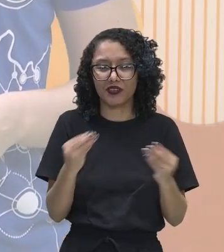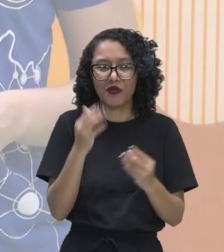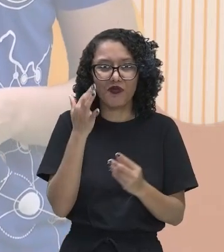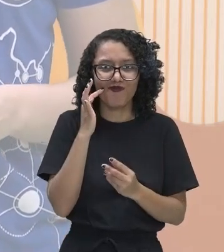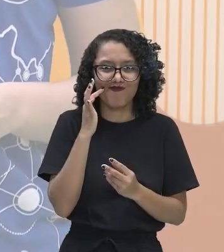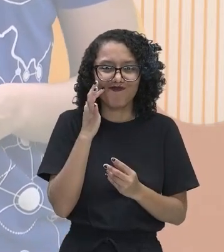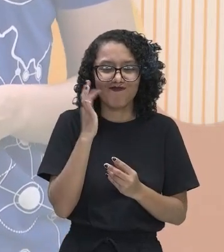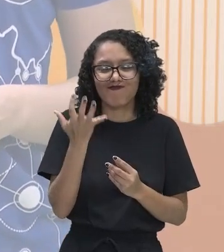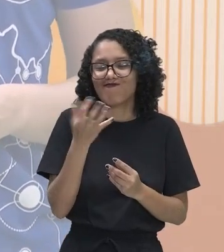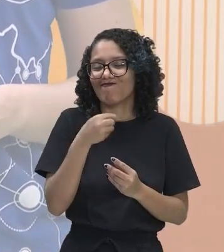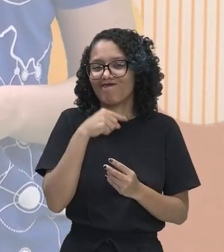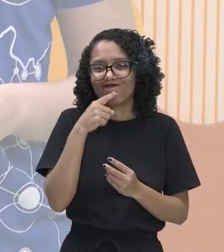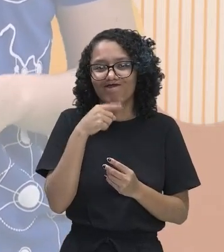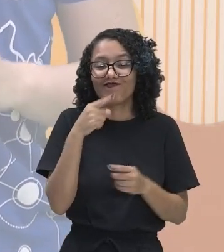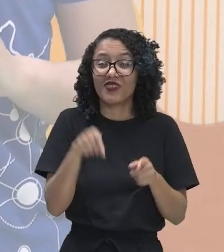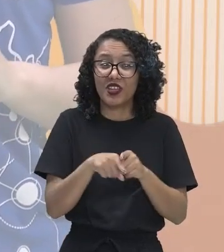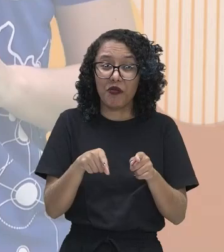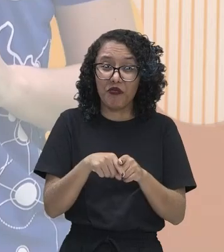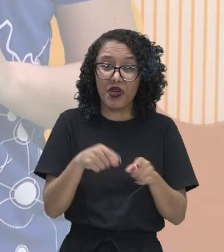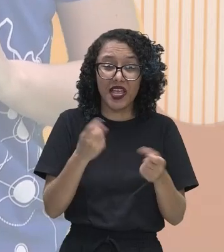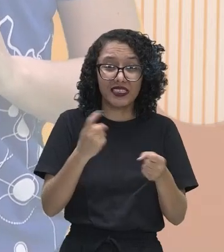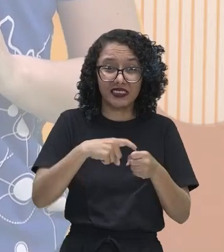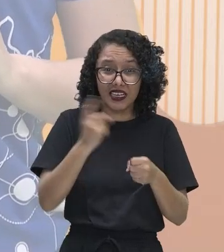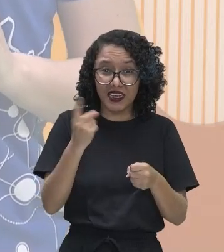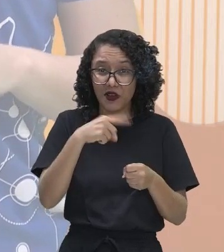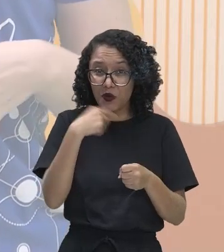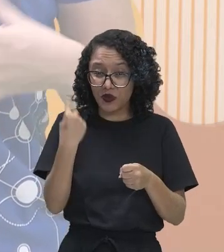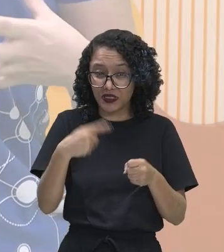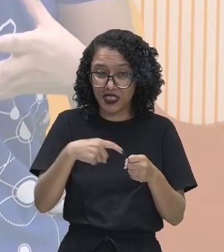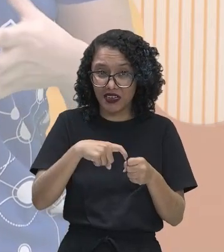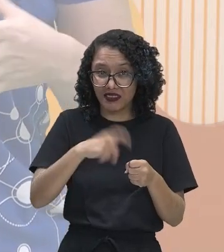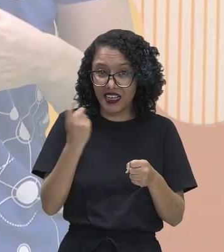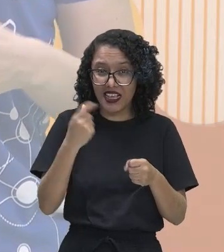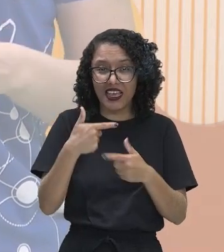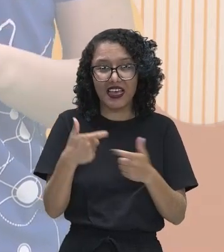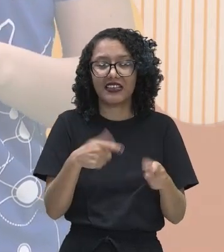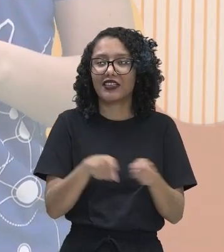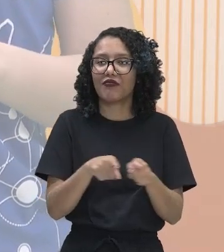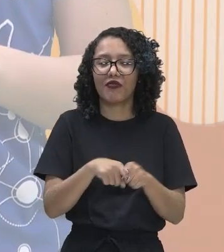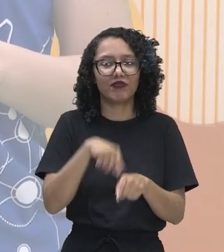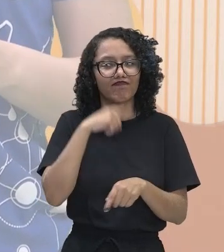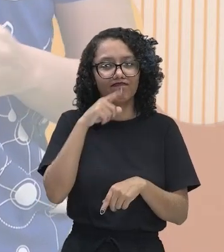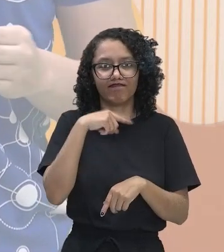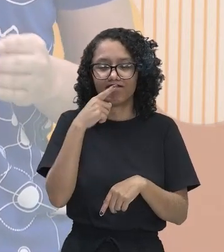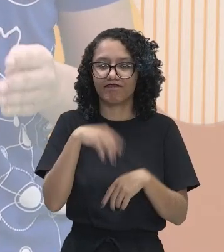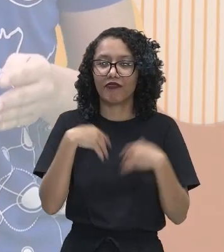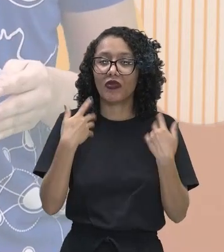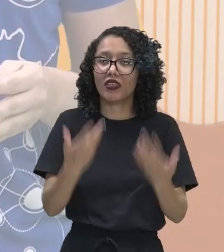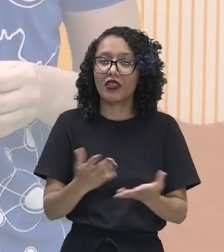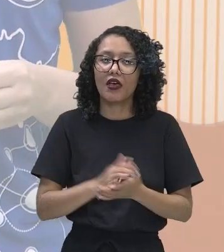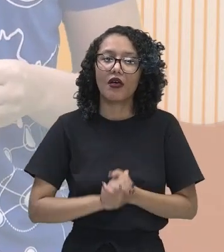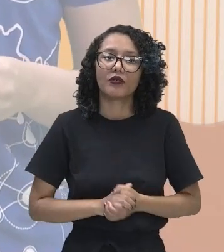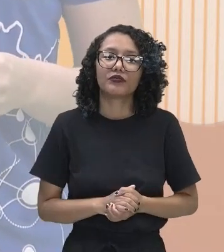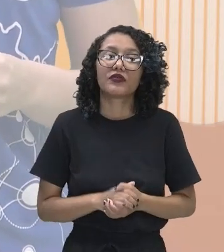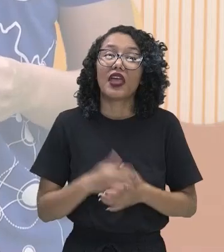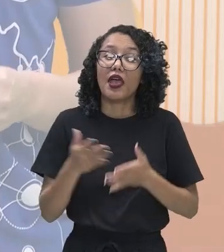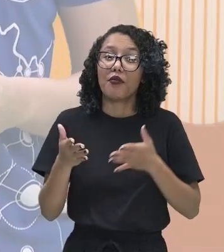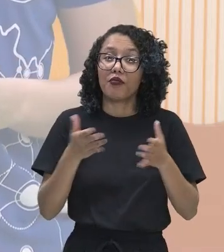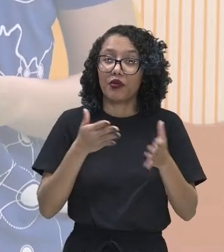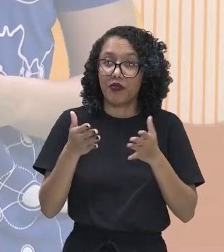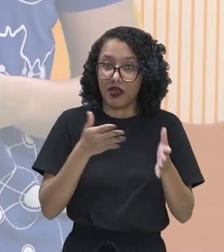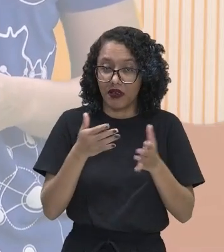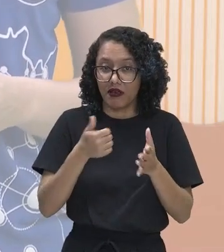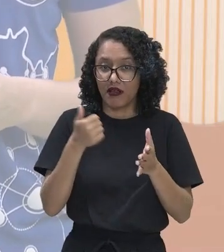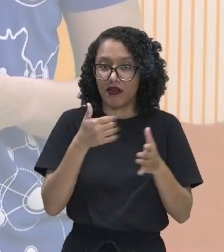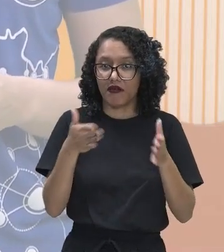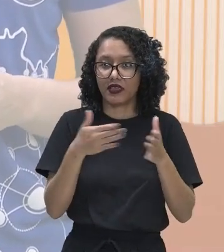a Rússia da guerra. Então, essa revolução é a primeira fase ali da Revolução Russa, onde quem